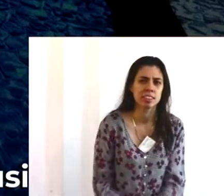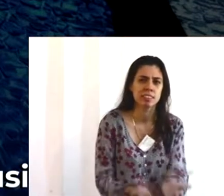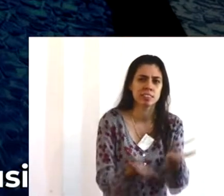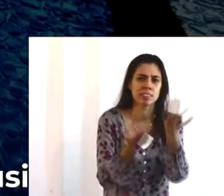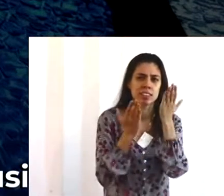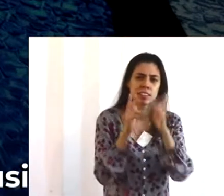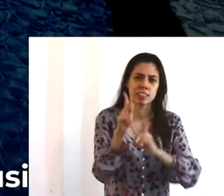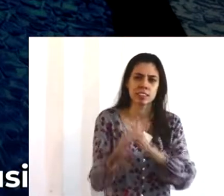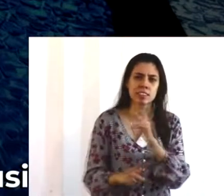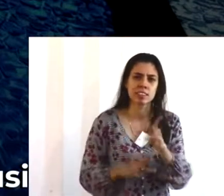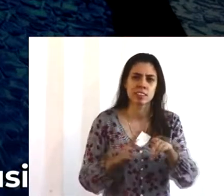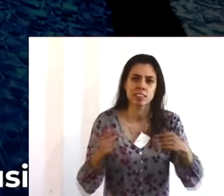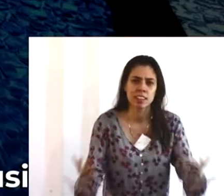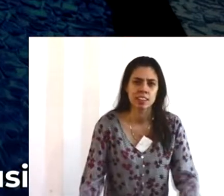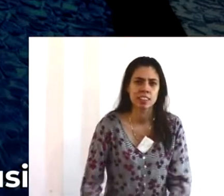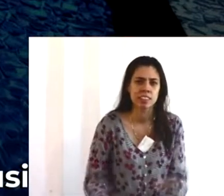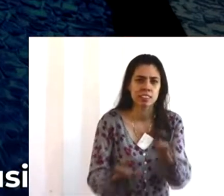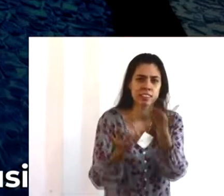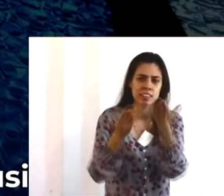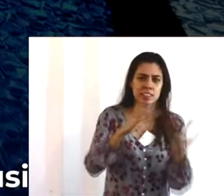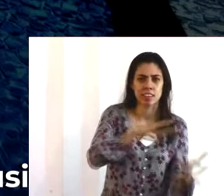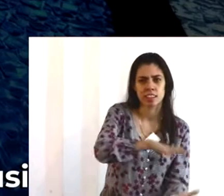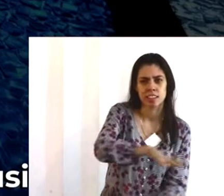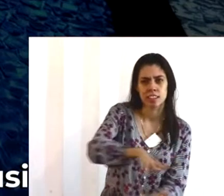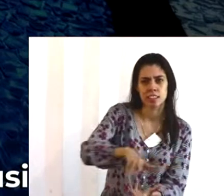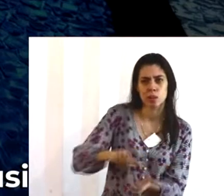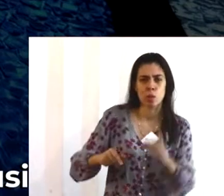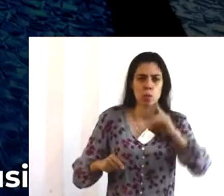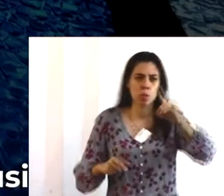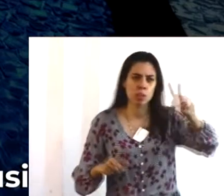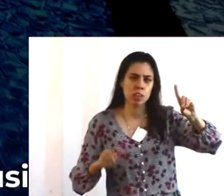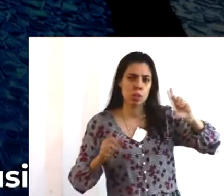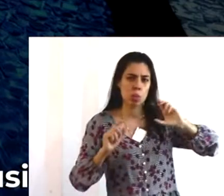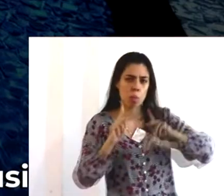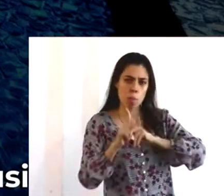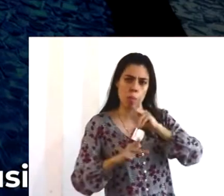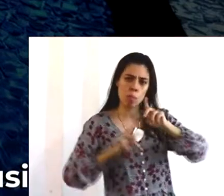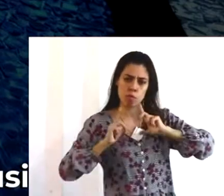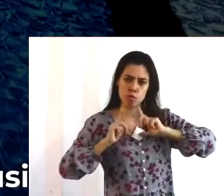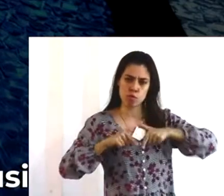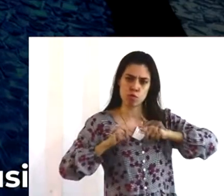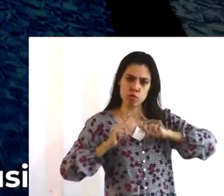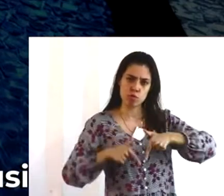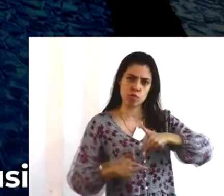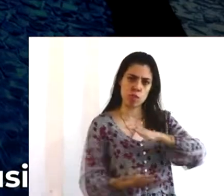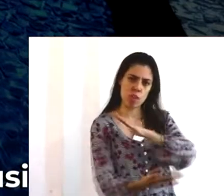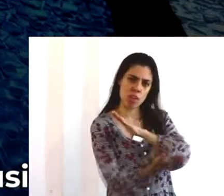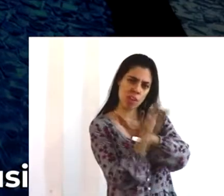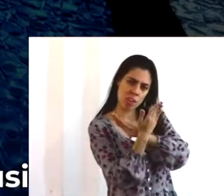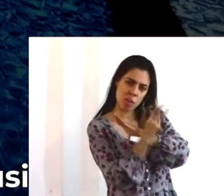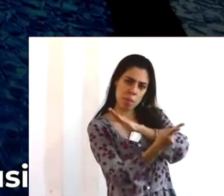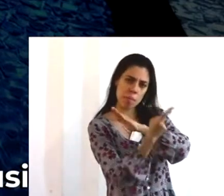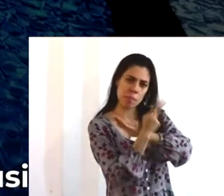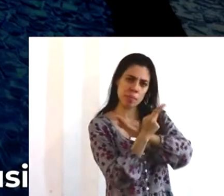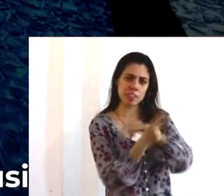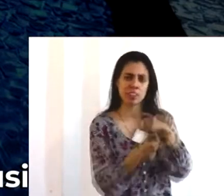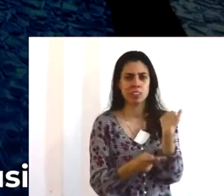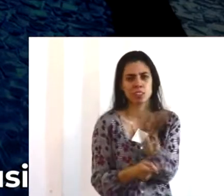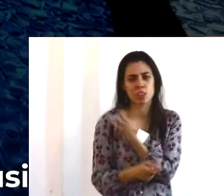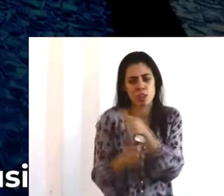Senhor dos exércitos está conosco, o Deus de Jacó é o nosso refúgio.